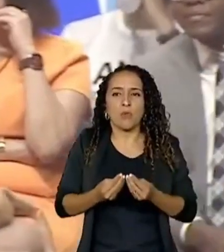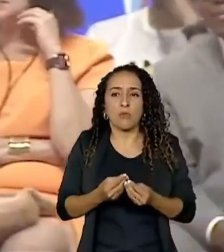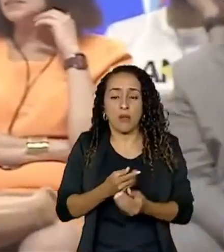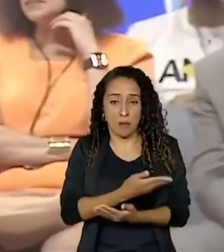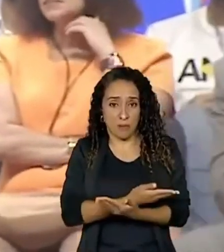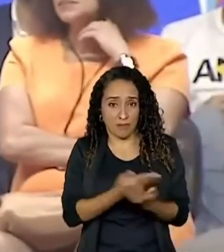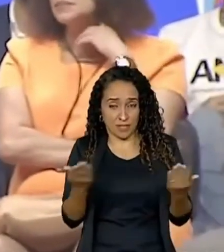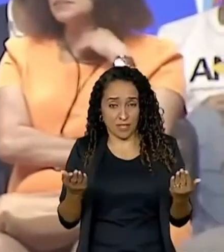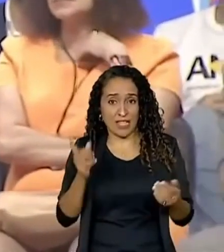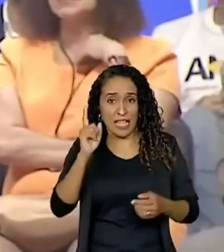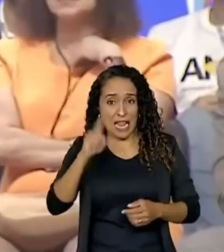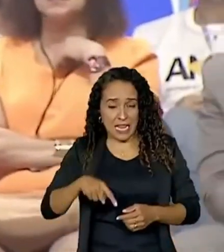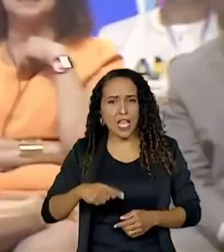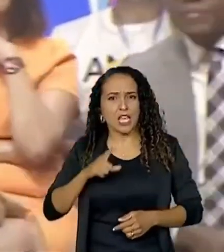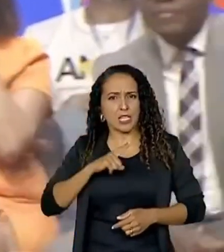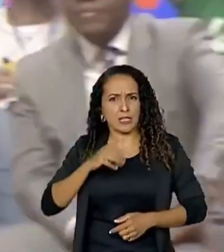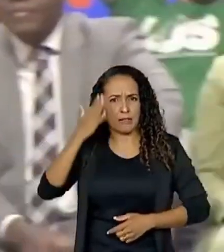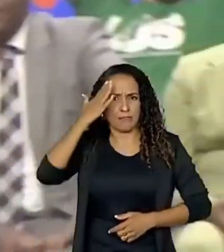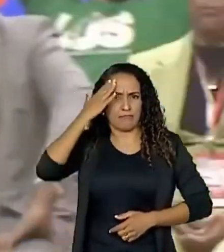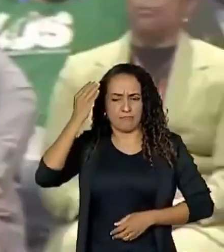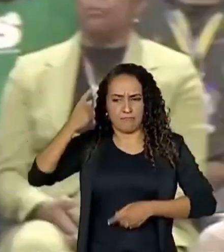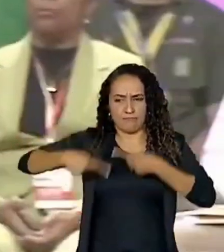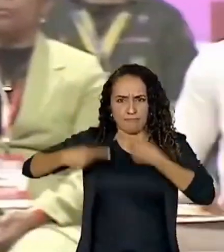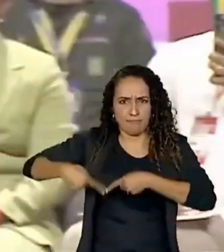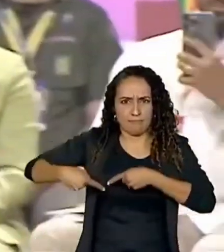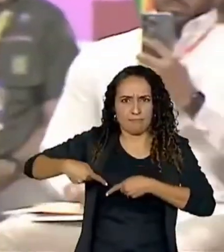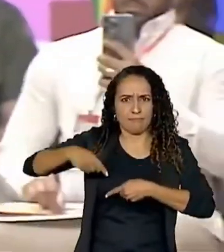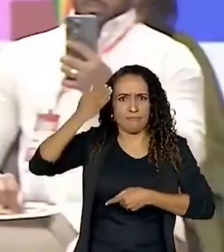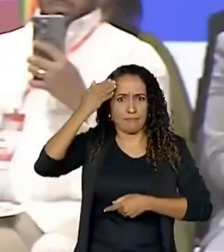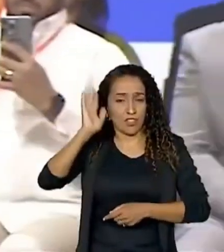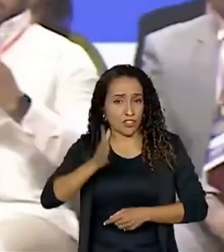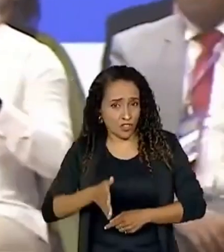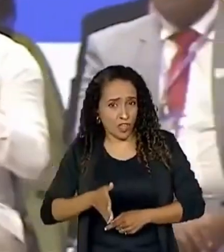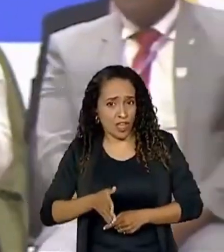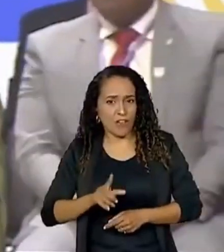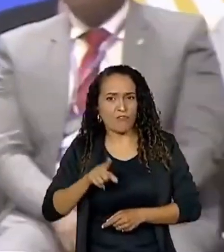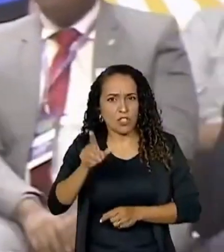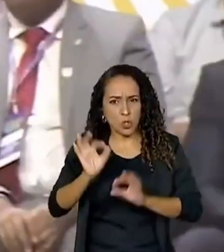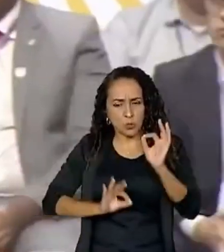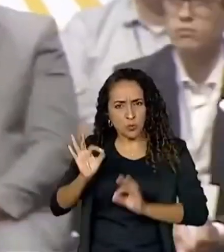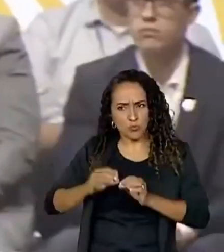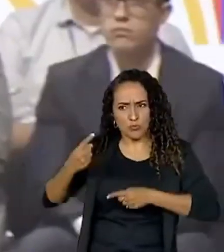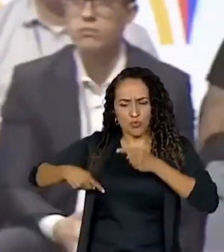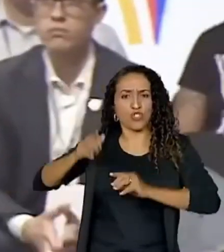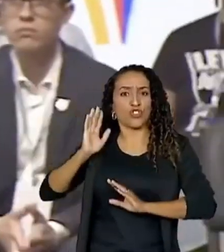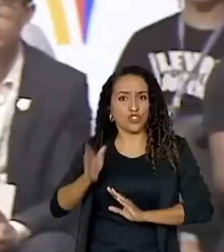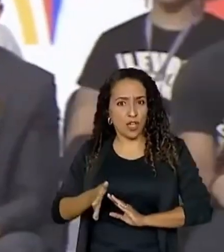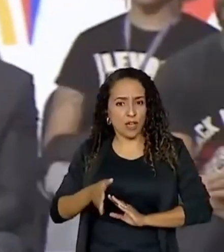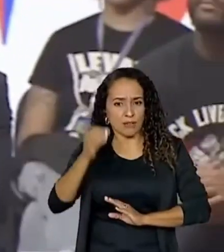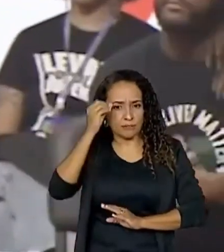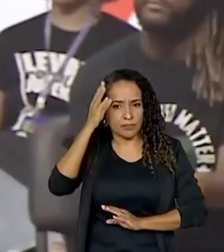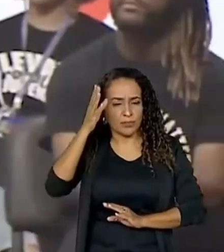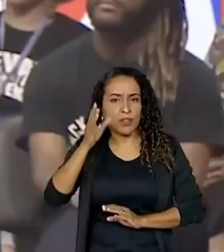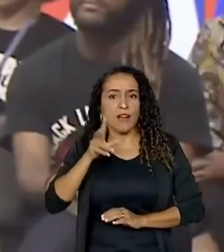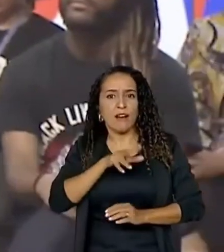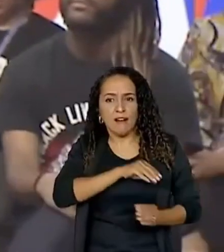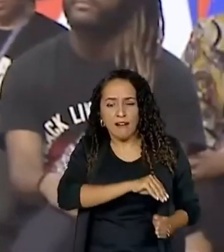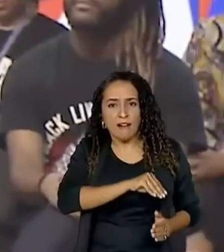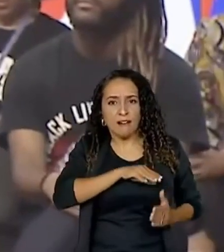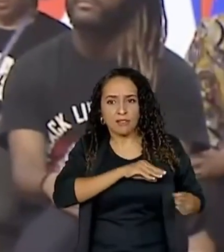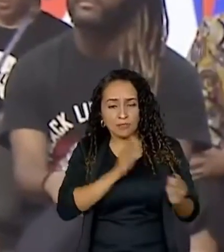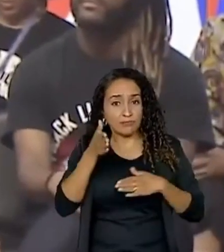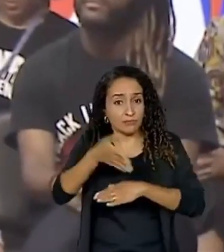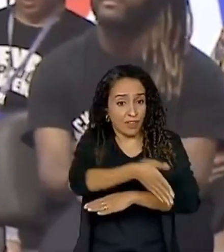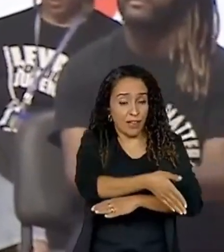vocês que são politizados, para que vocês que são bem preparados politicamente, vá para a periferia dia